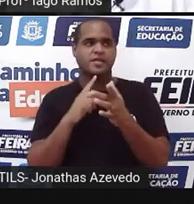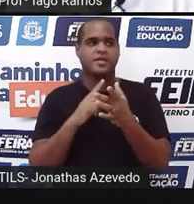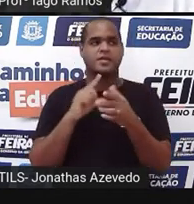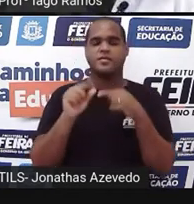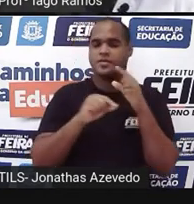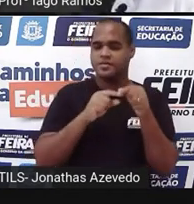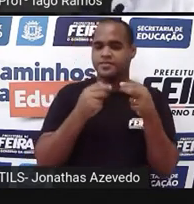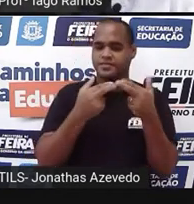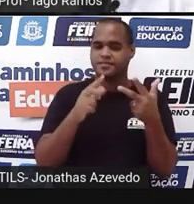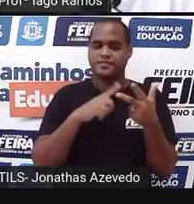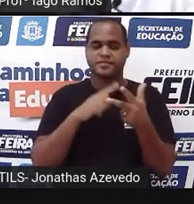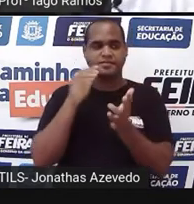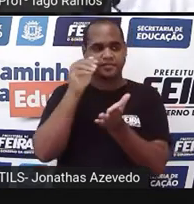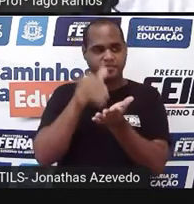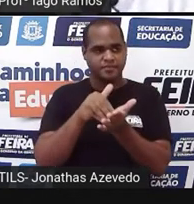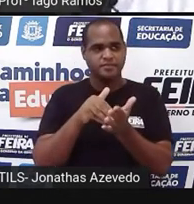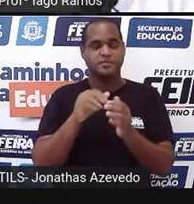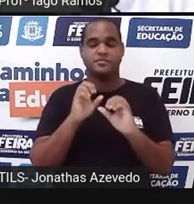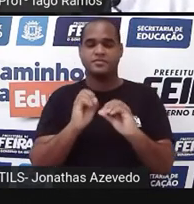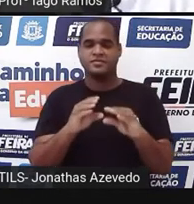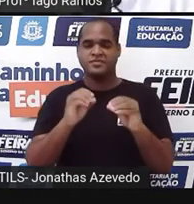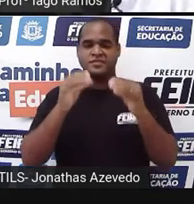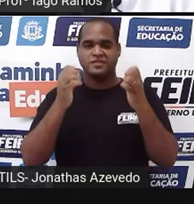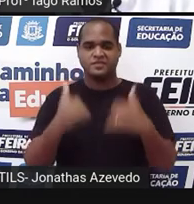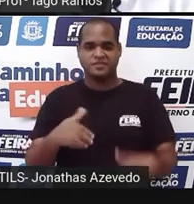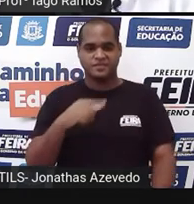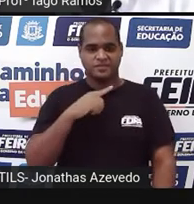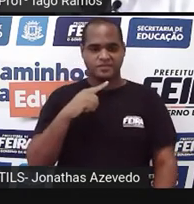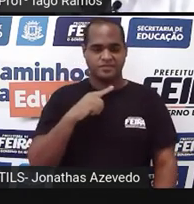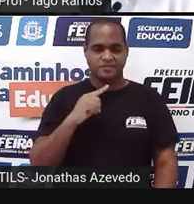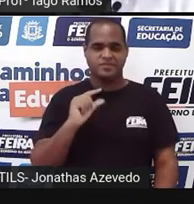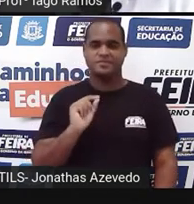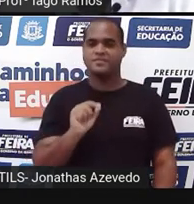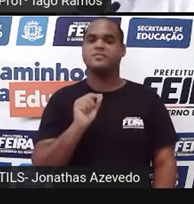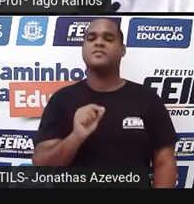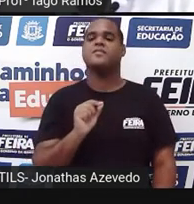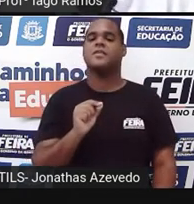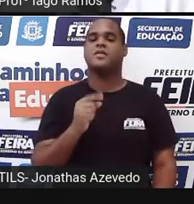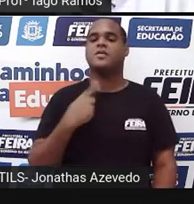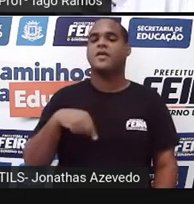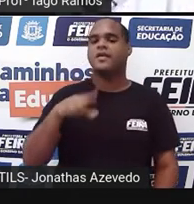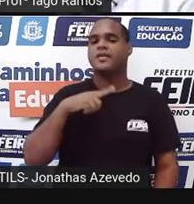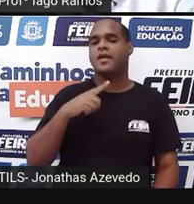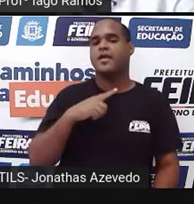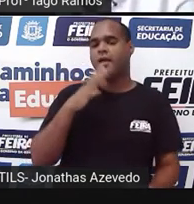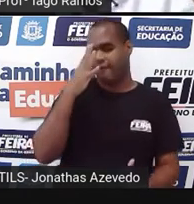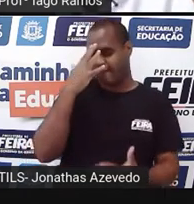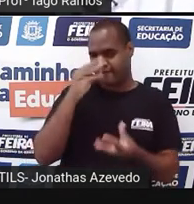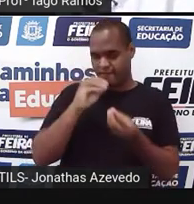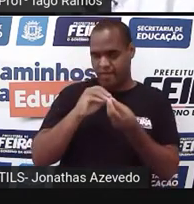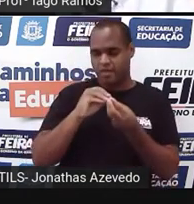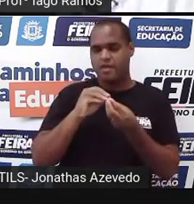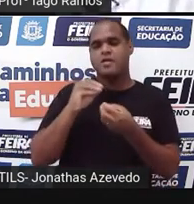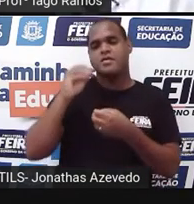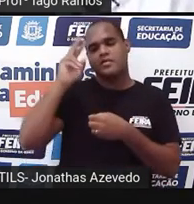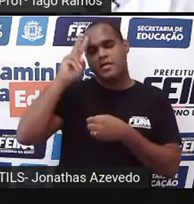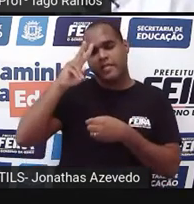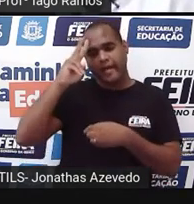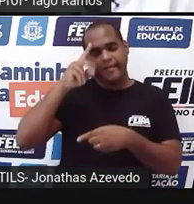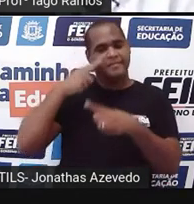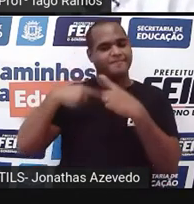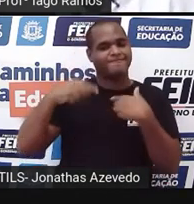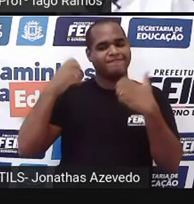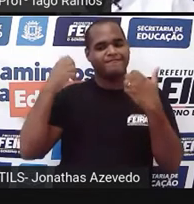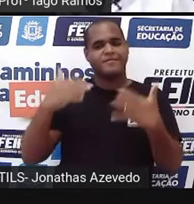aula beleza até aqui deu para Recordar o que a gente viu meu para lembrar o que a gente